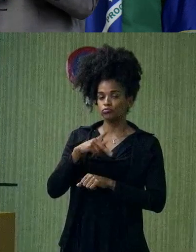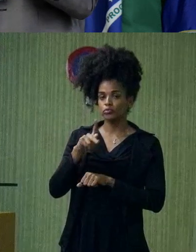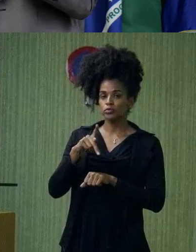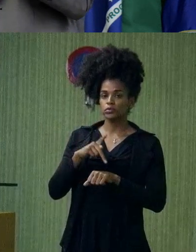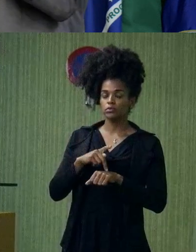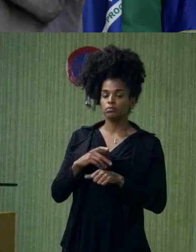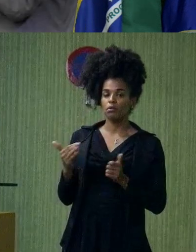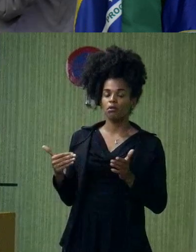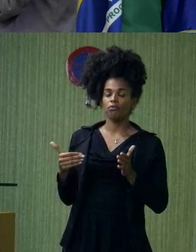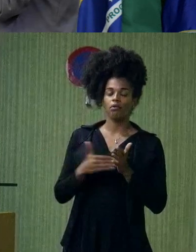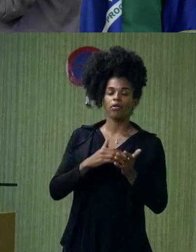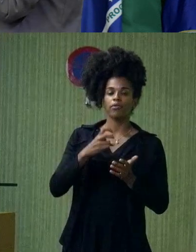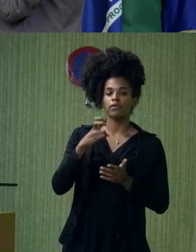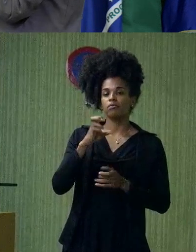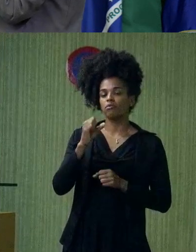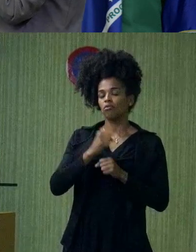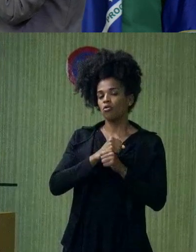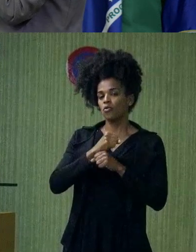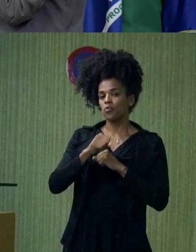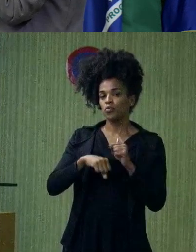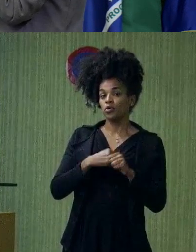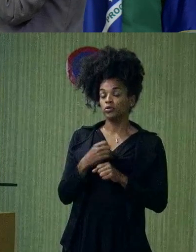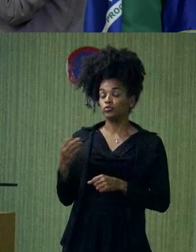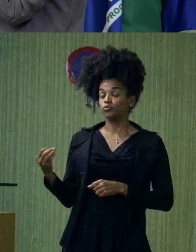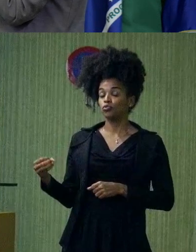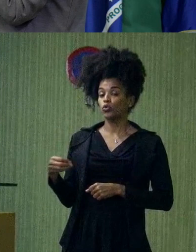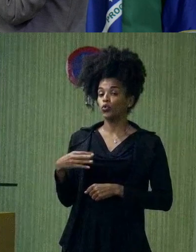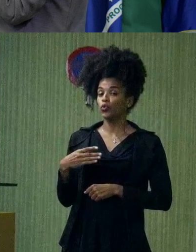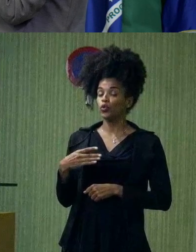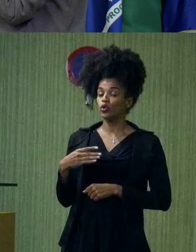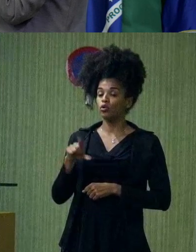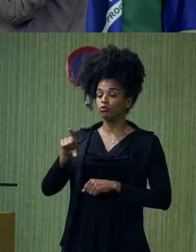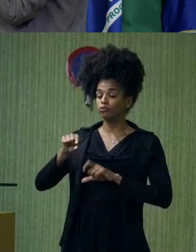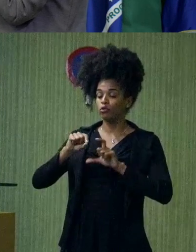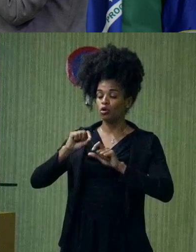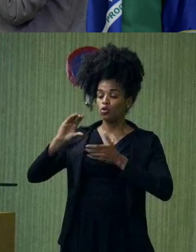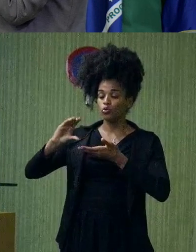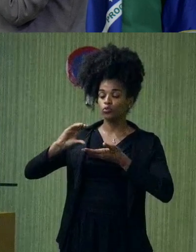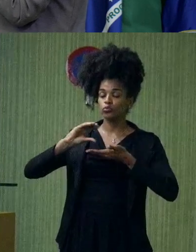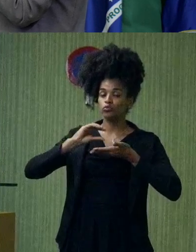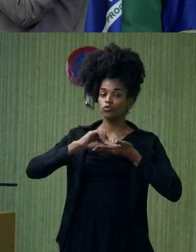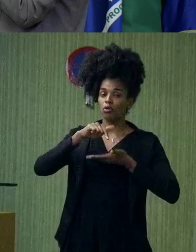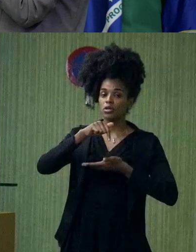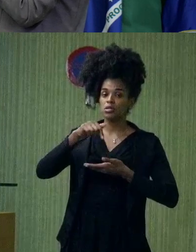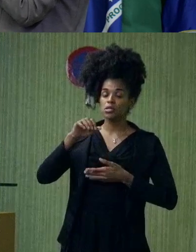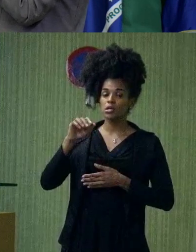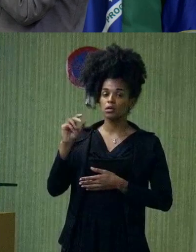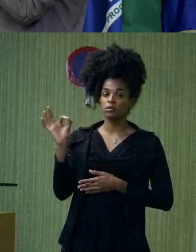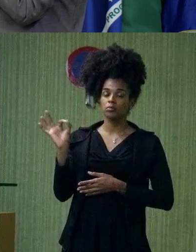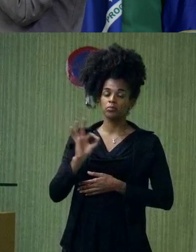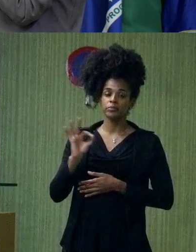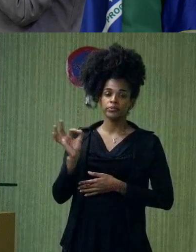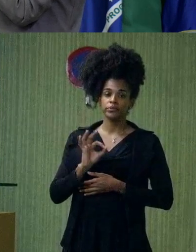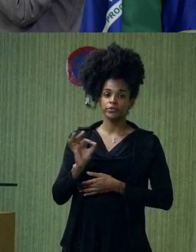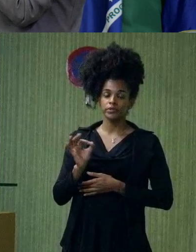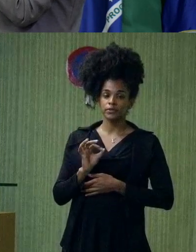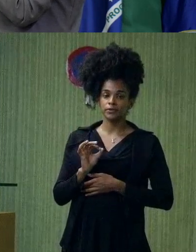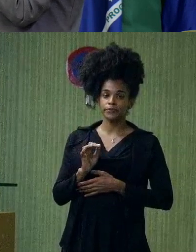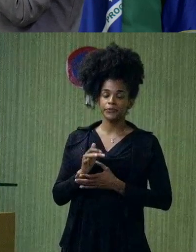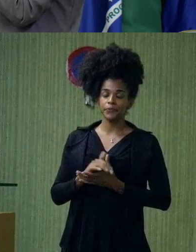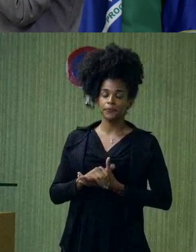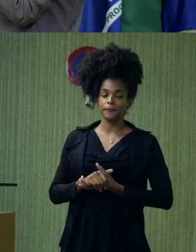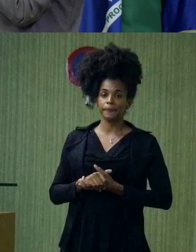vigência o novo pne fala em 7% do primeo ao sexto ano o